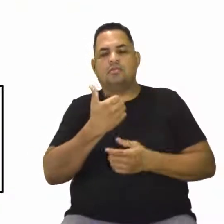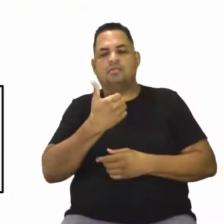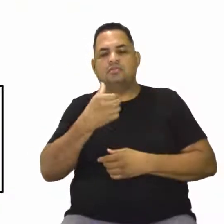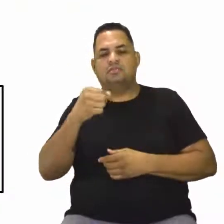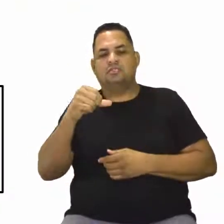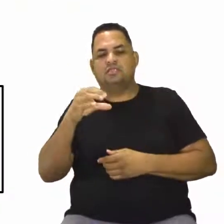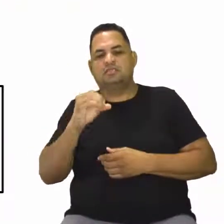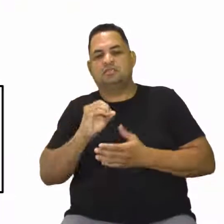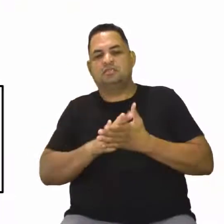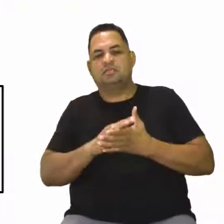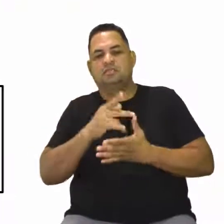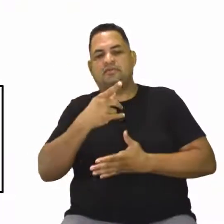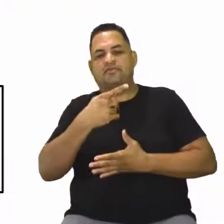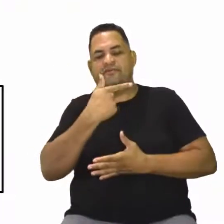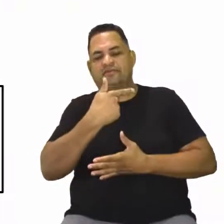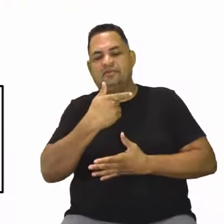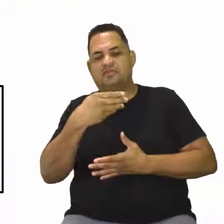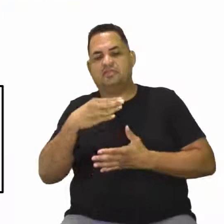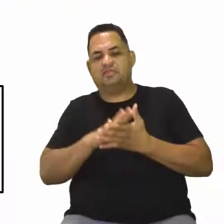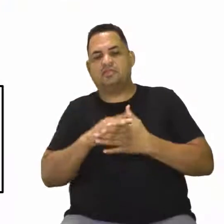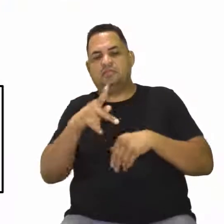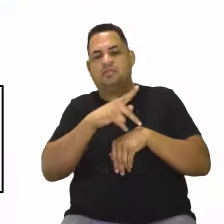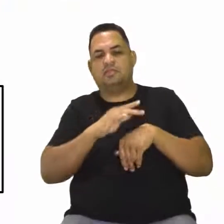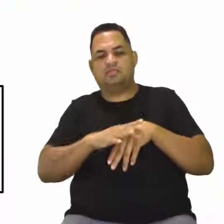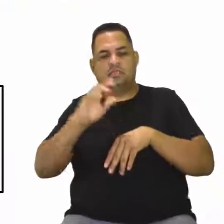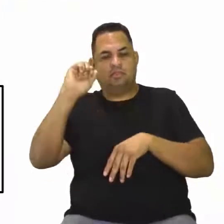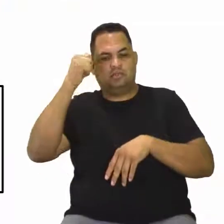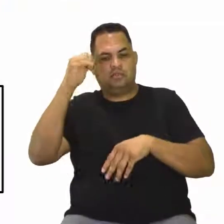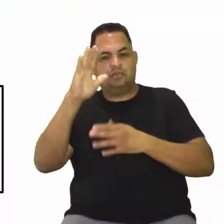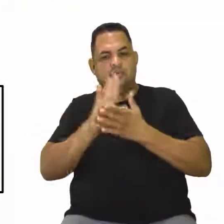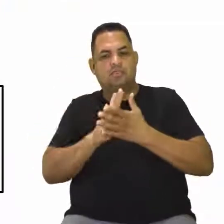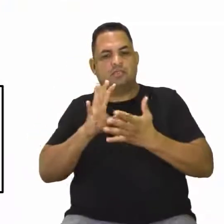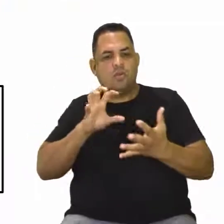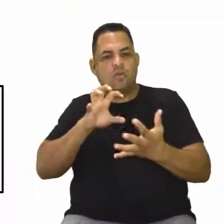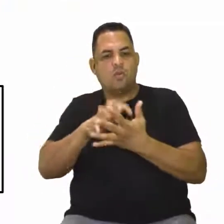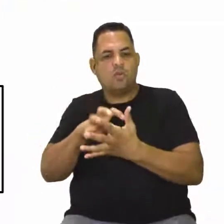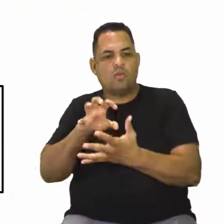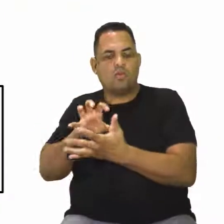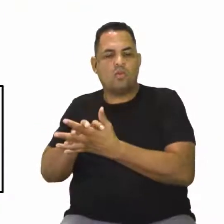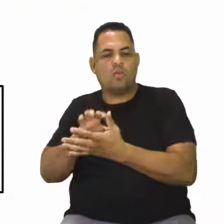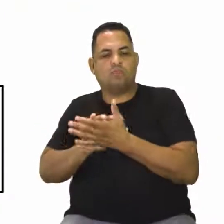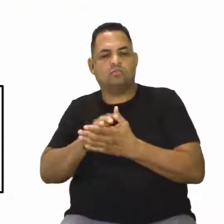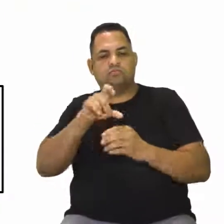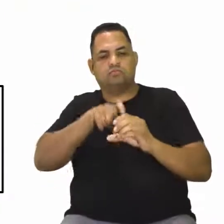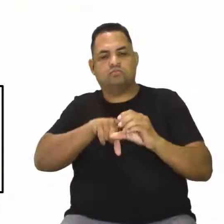1960. 23 países africanos já haviam conquistado a